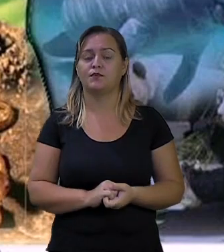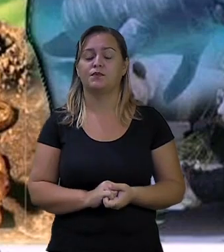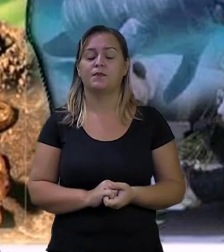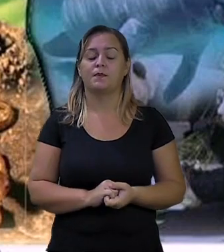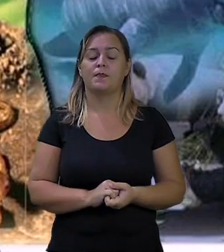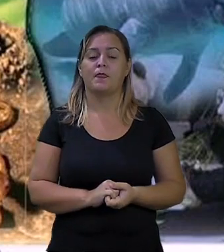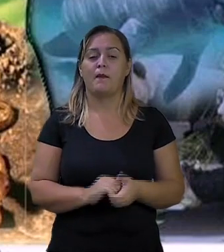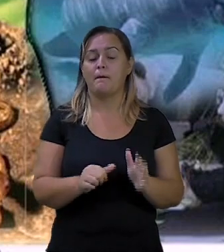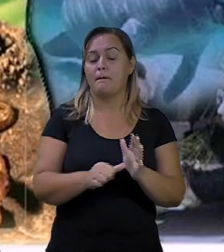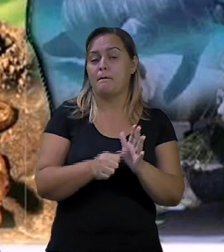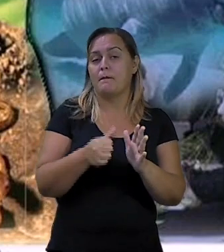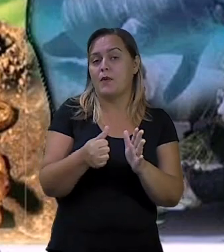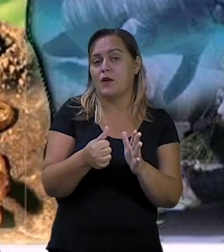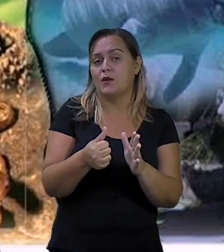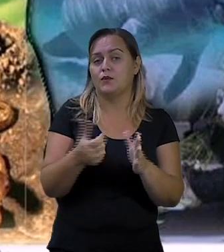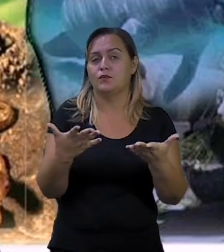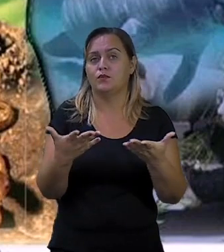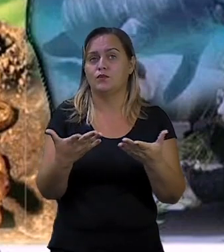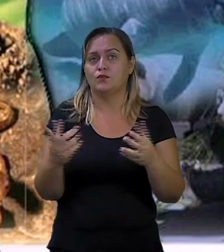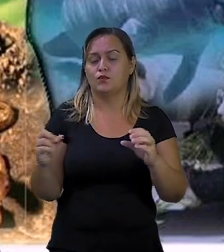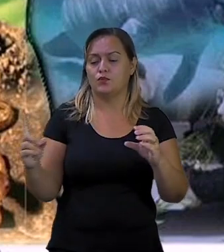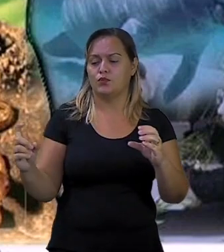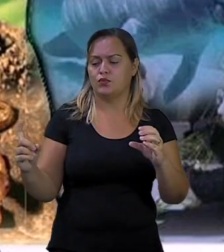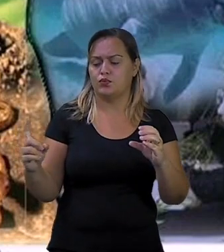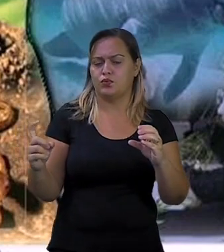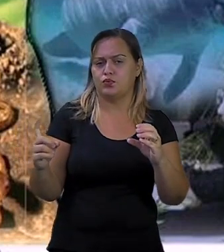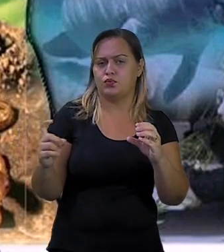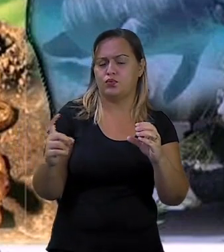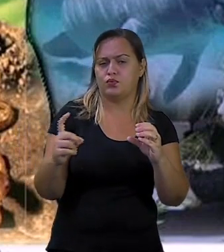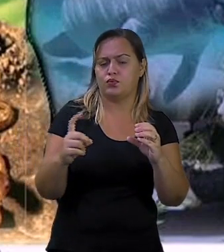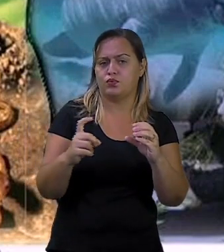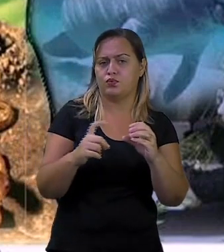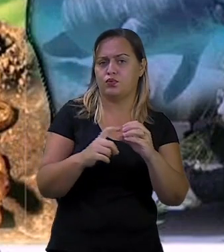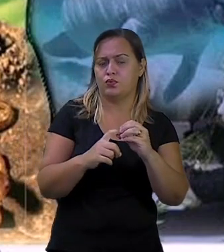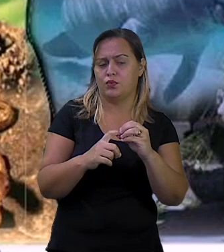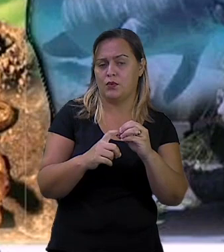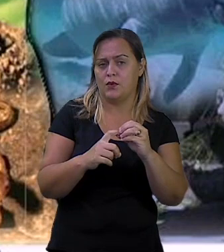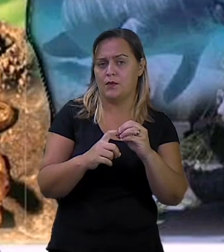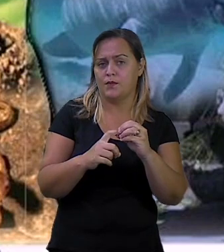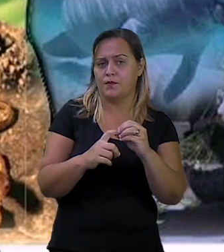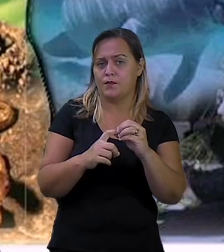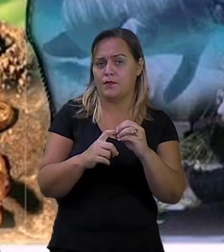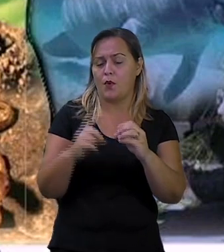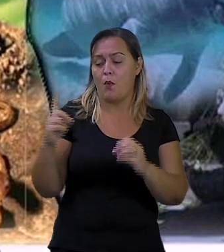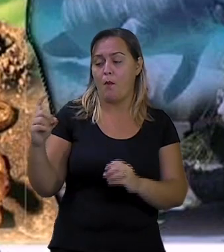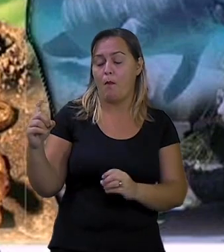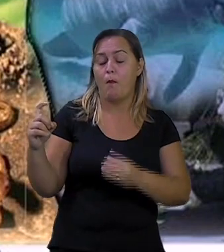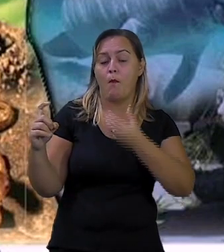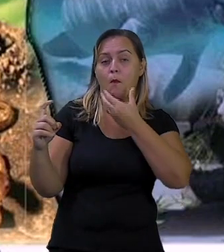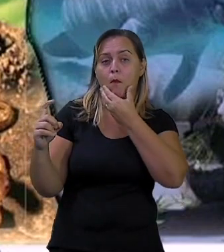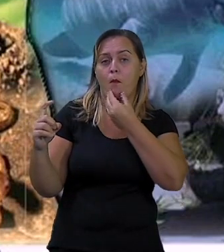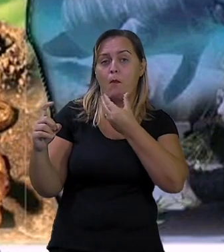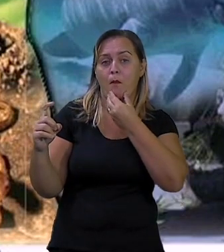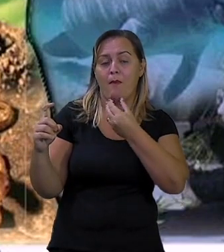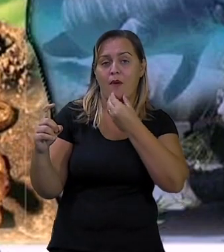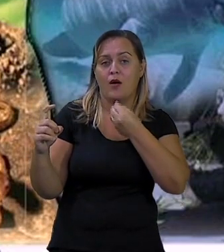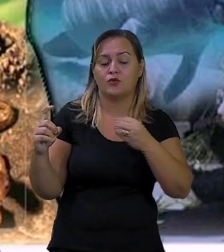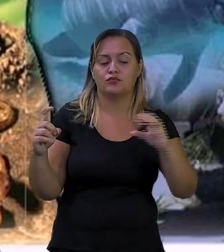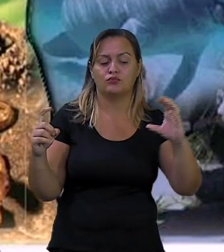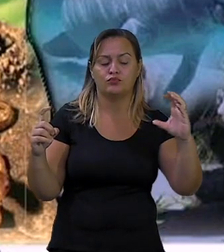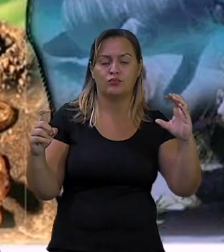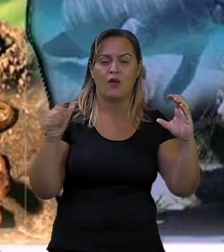esse espermatozoide em um local próximo a onde a fêmea também depositou os